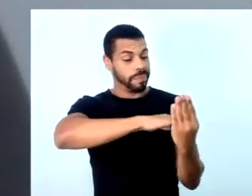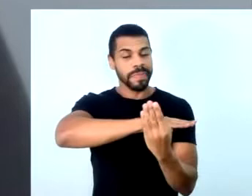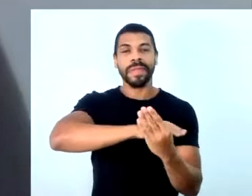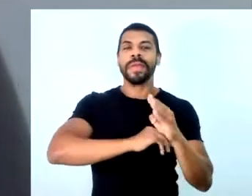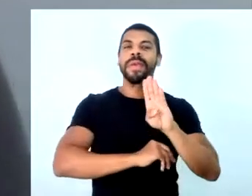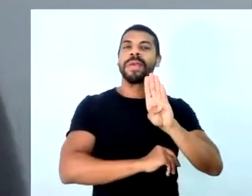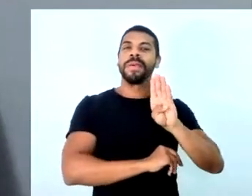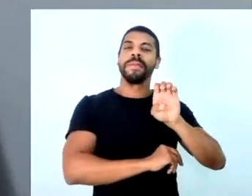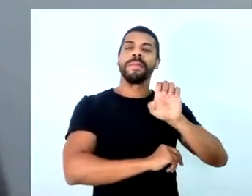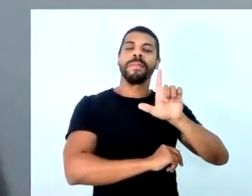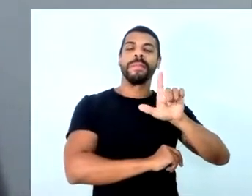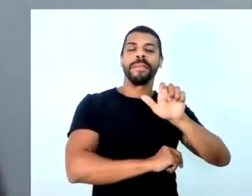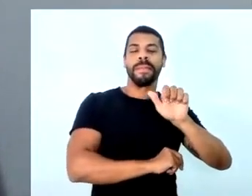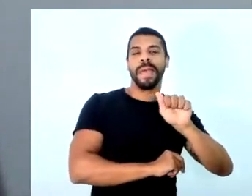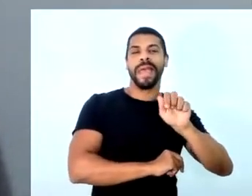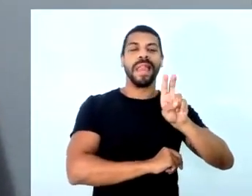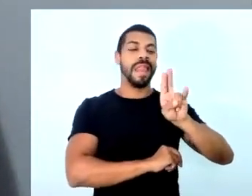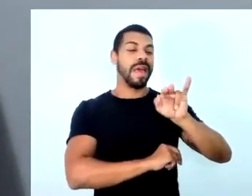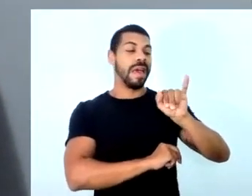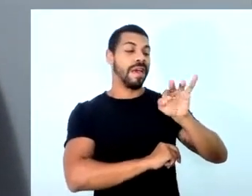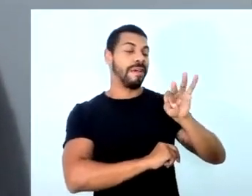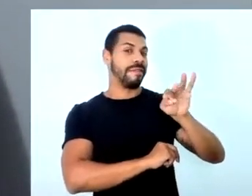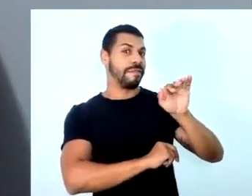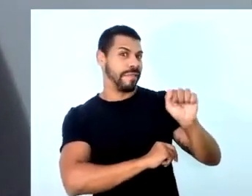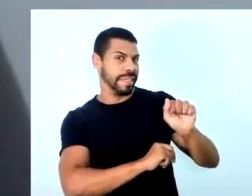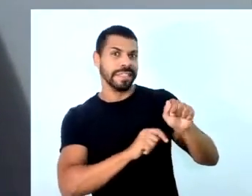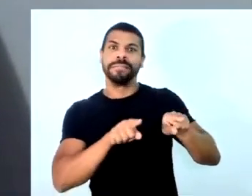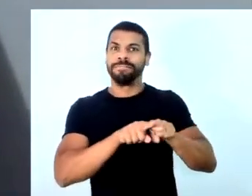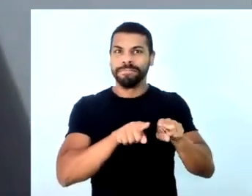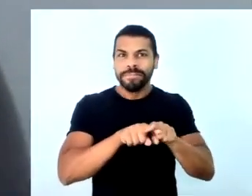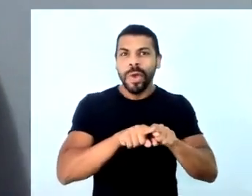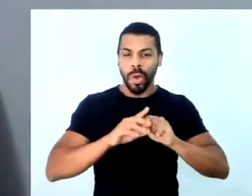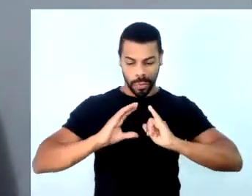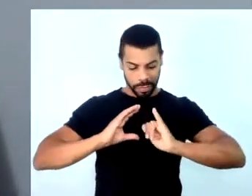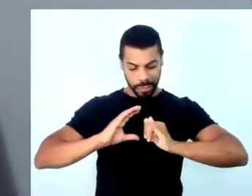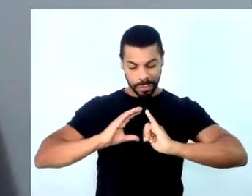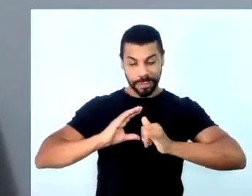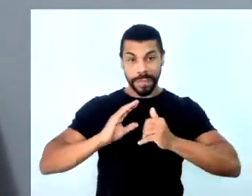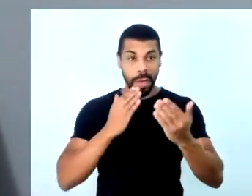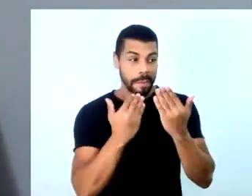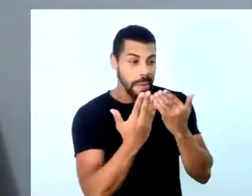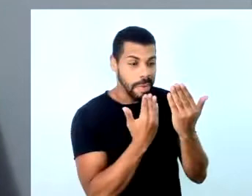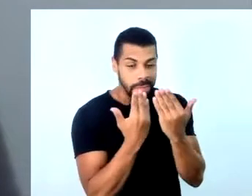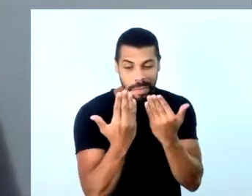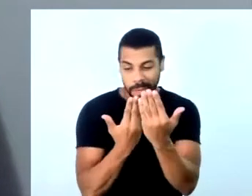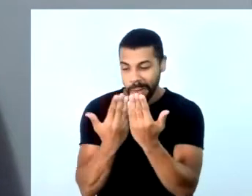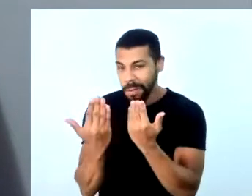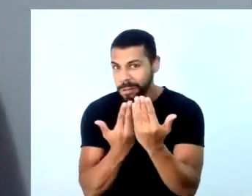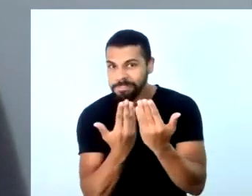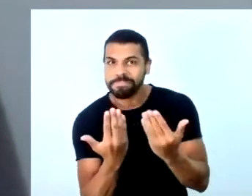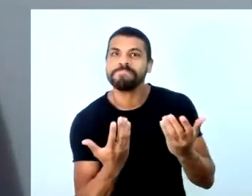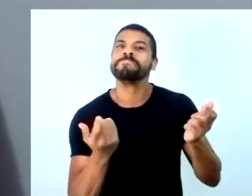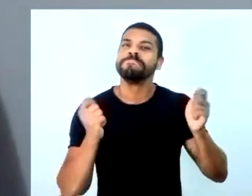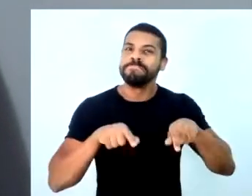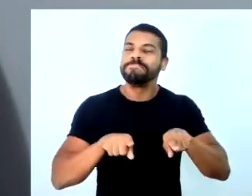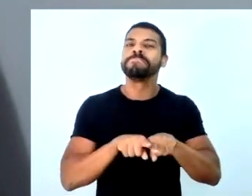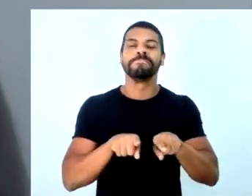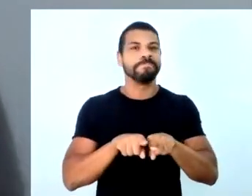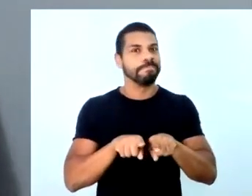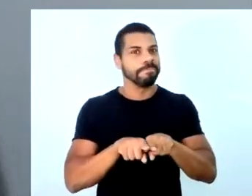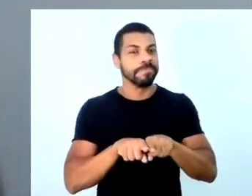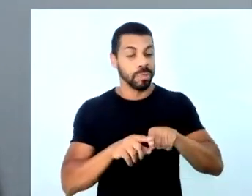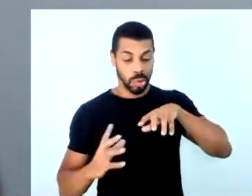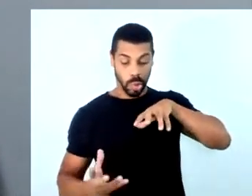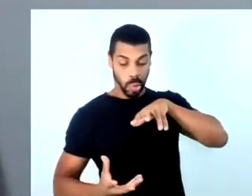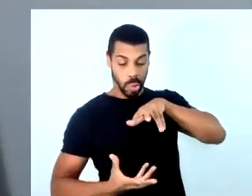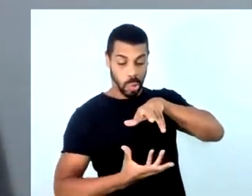no bairro da Bela Vista, que a gente fez uma sessão comentada, né, com o pessoal da Quinofórum, que também é um